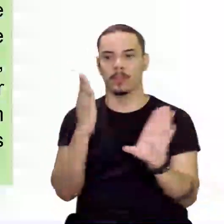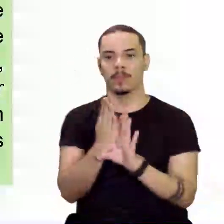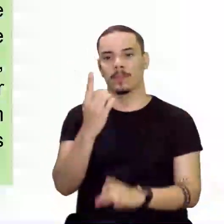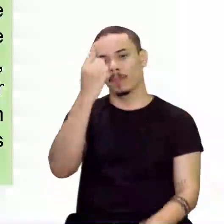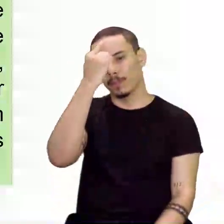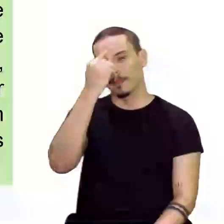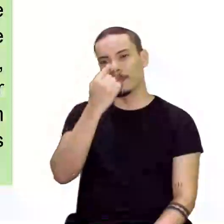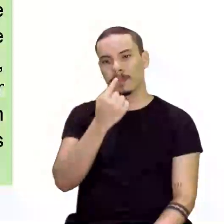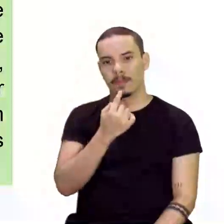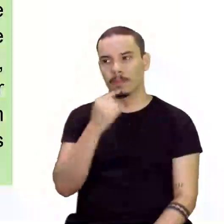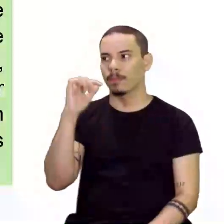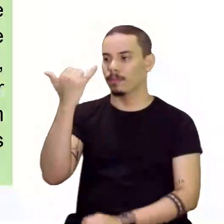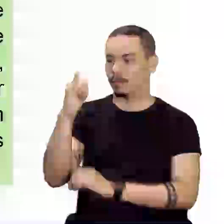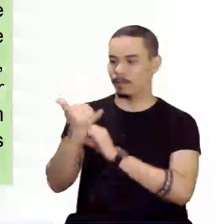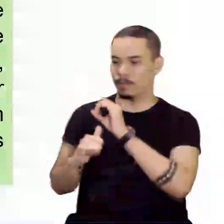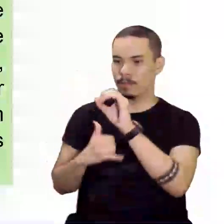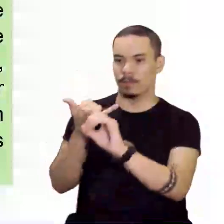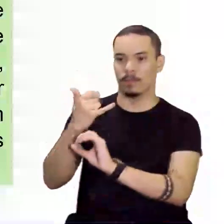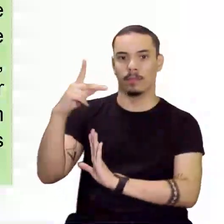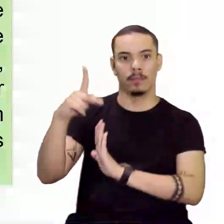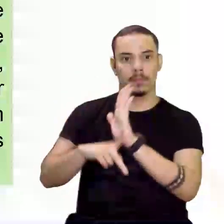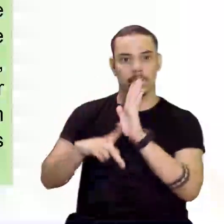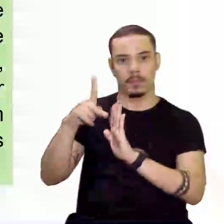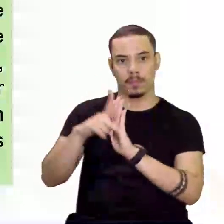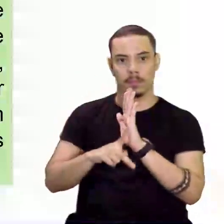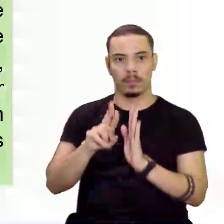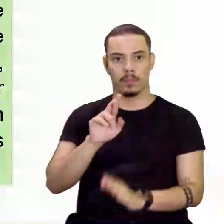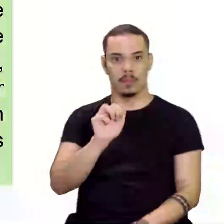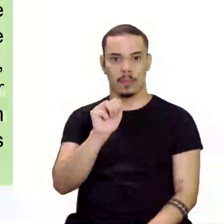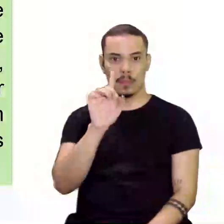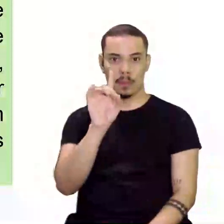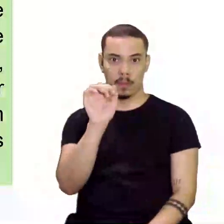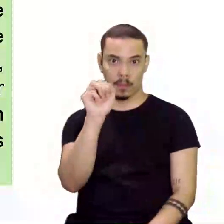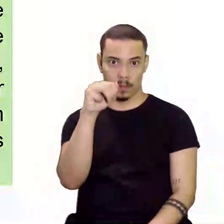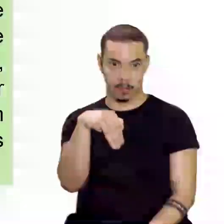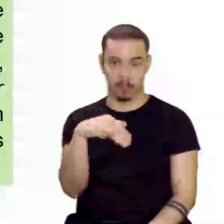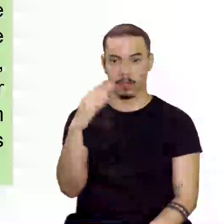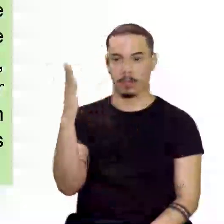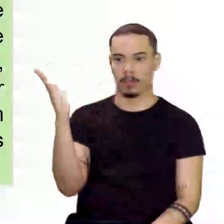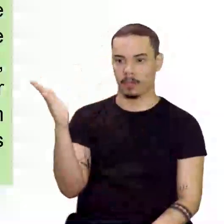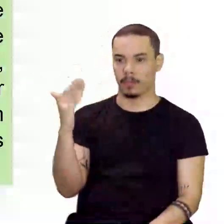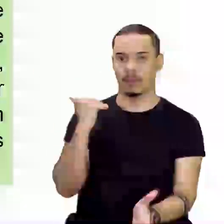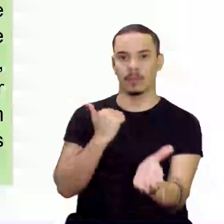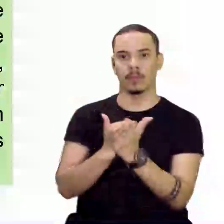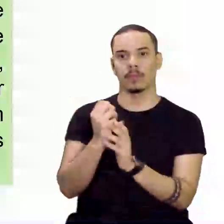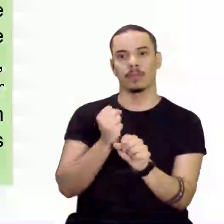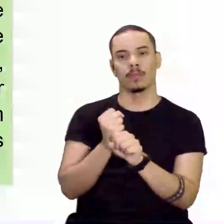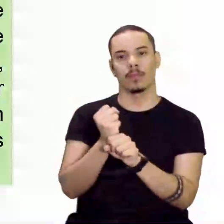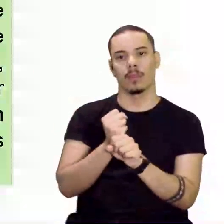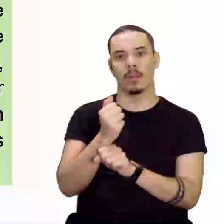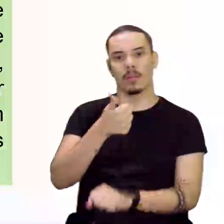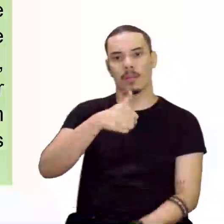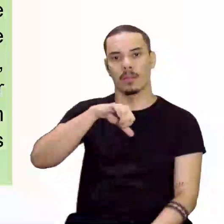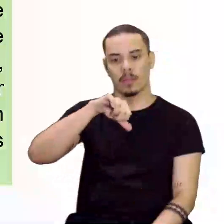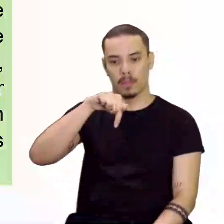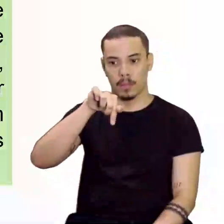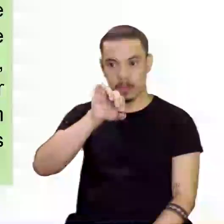imagens de satélite, o projeto Radam Brasil, que começou nos anos